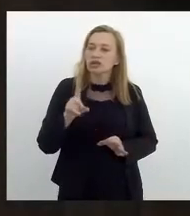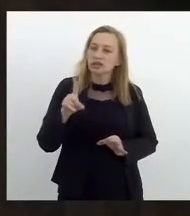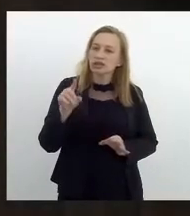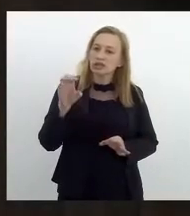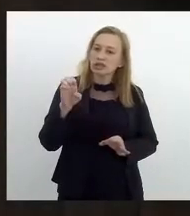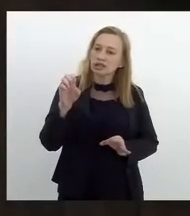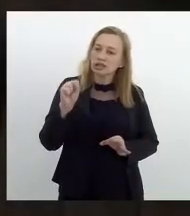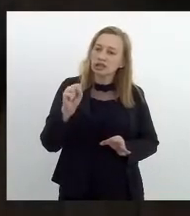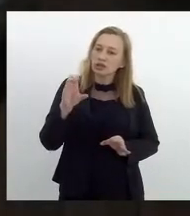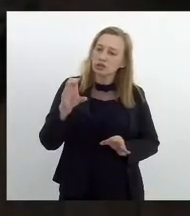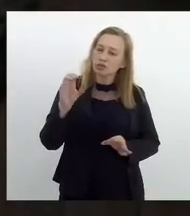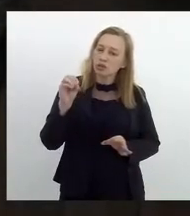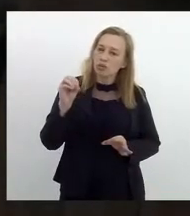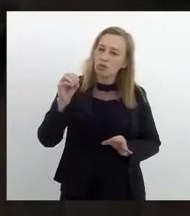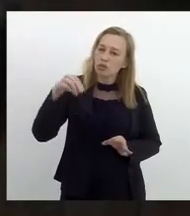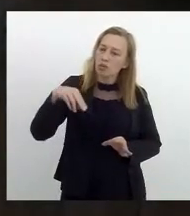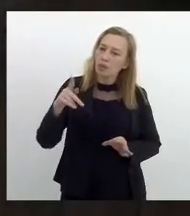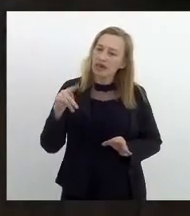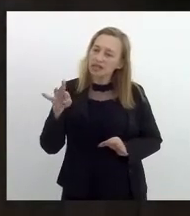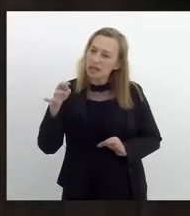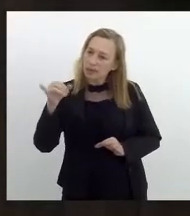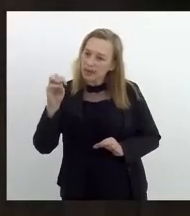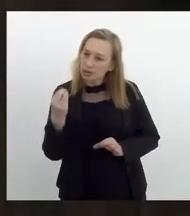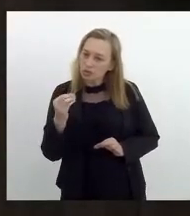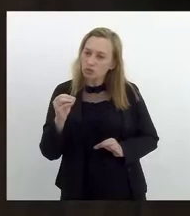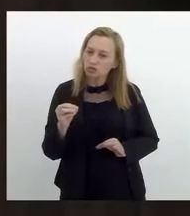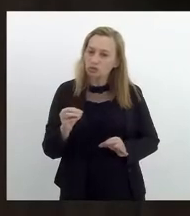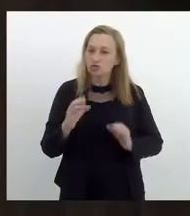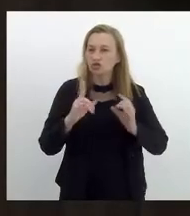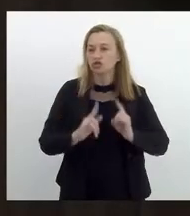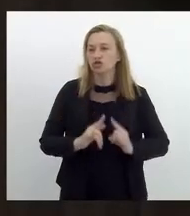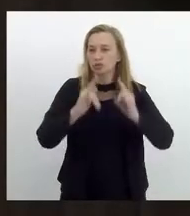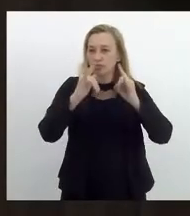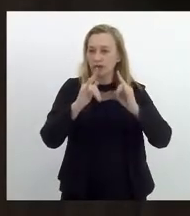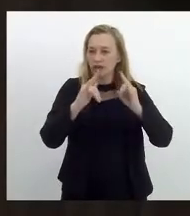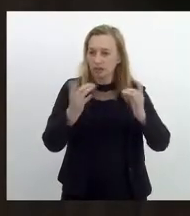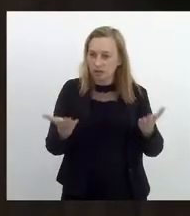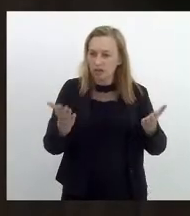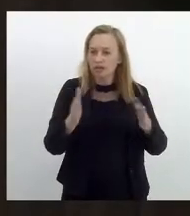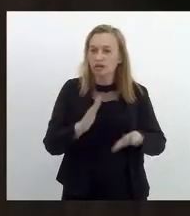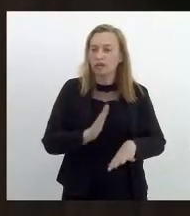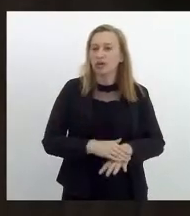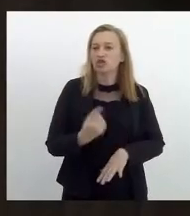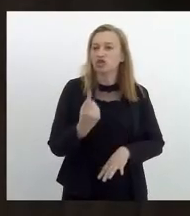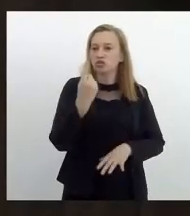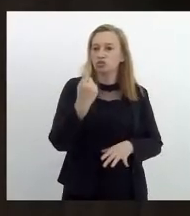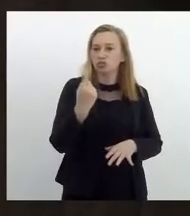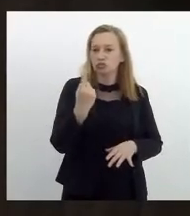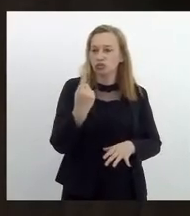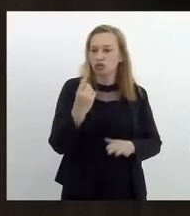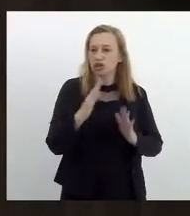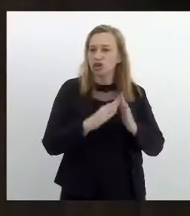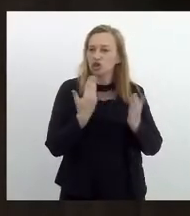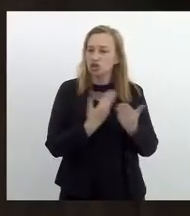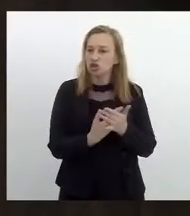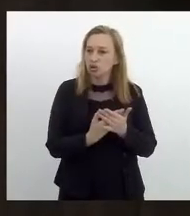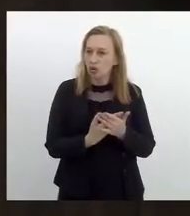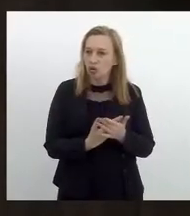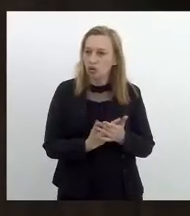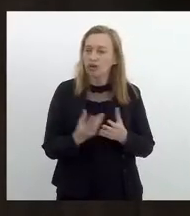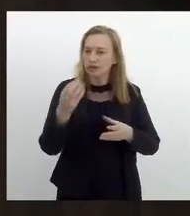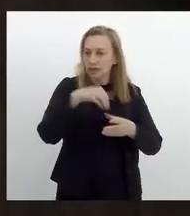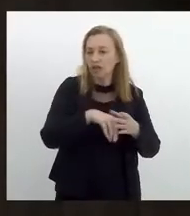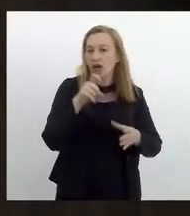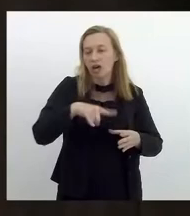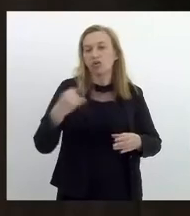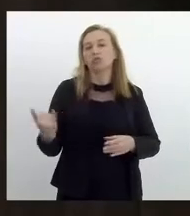descompartilhamento, né, de prédios que são coabitados, por assim dizer, por mais de uma unidade escolar. É um tema importante, realmente,